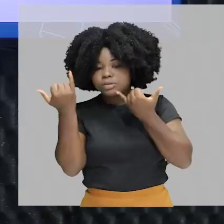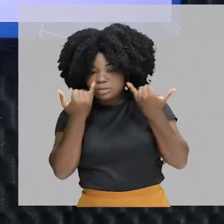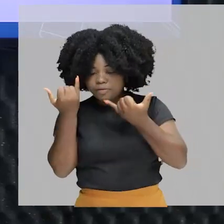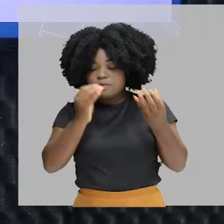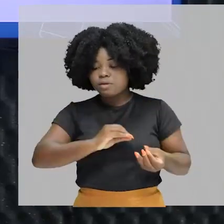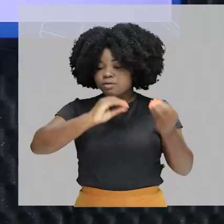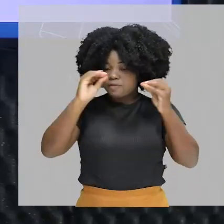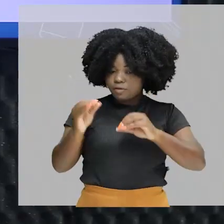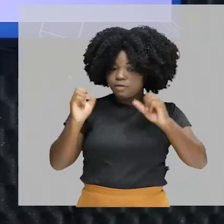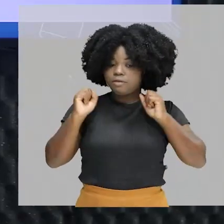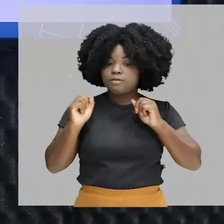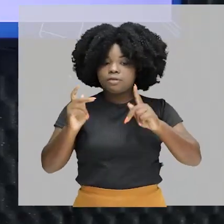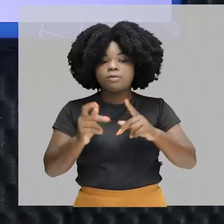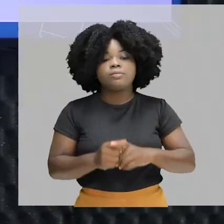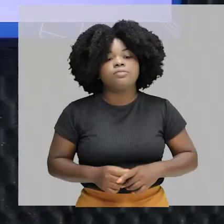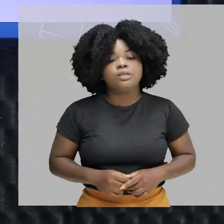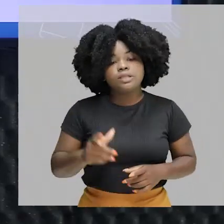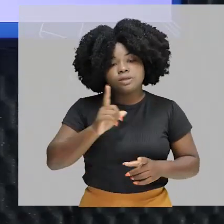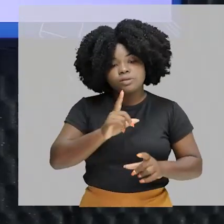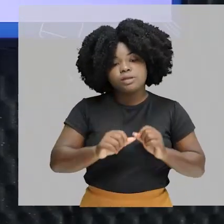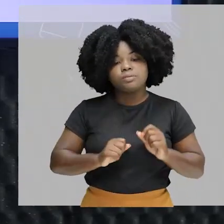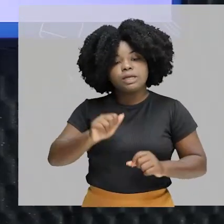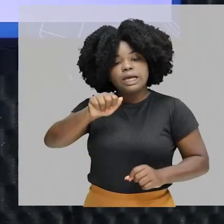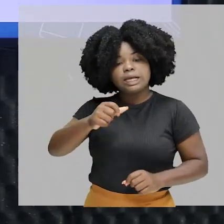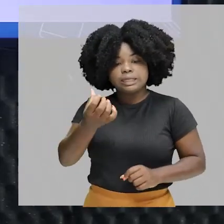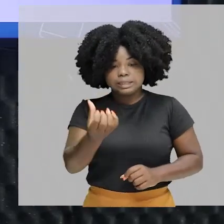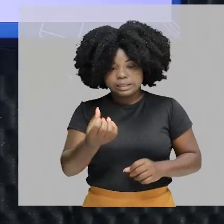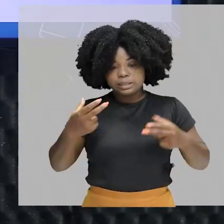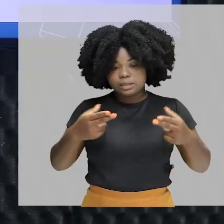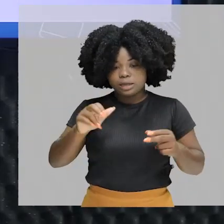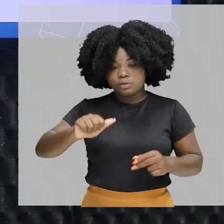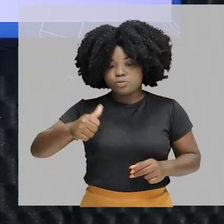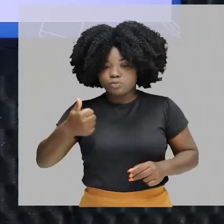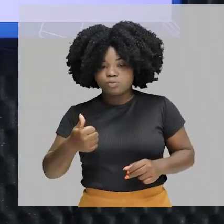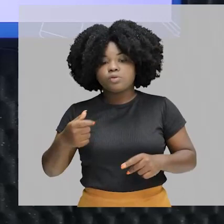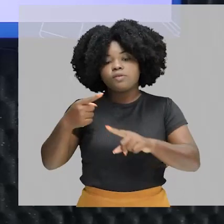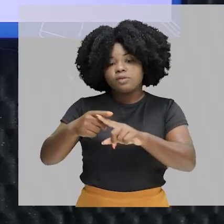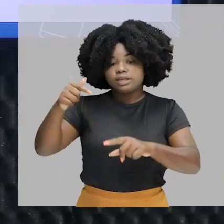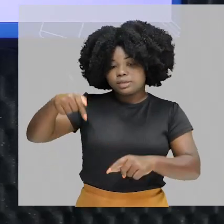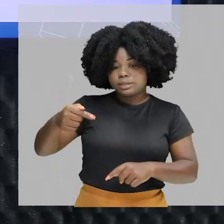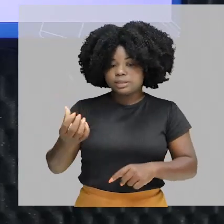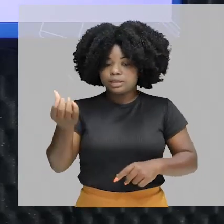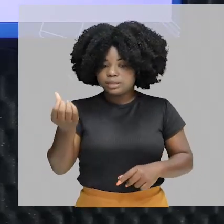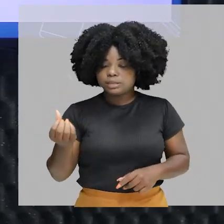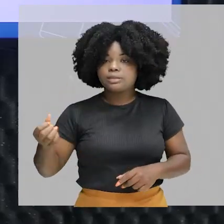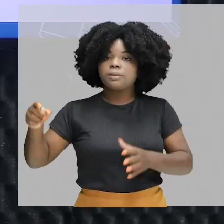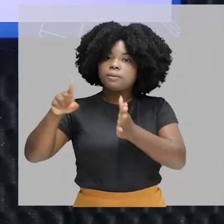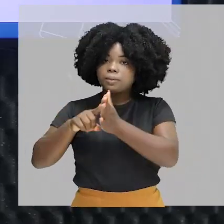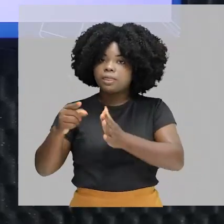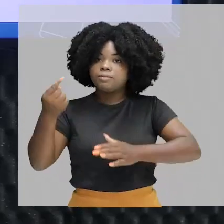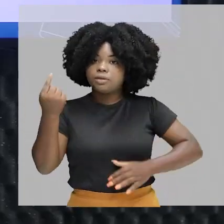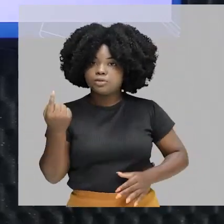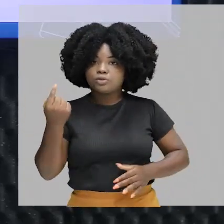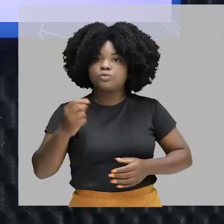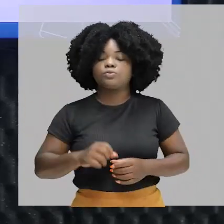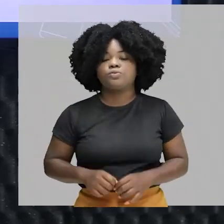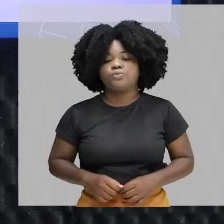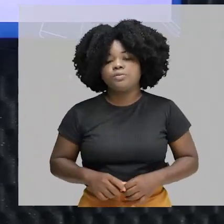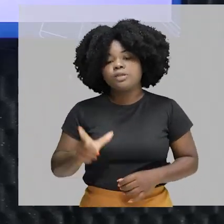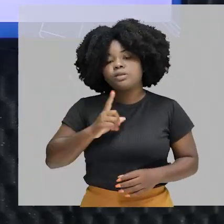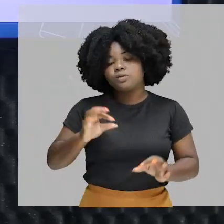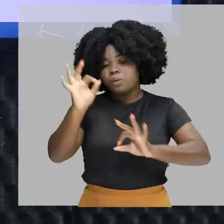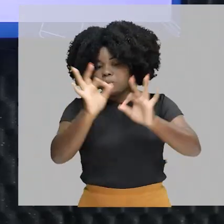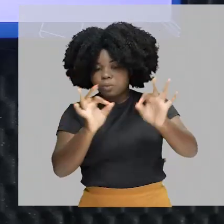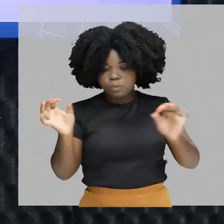foram passadas. Então, eu tenho A6 igual a A1 vezes Q elevado a 6 menos 1.